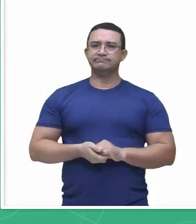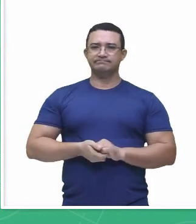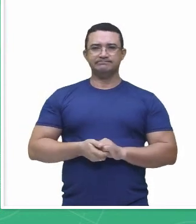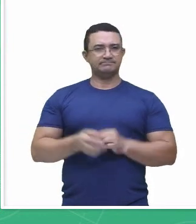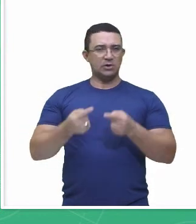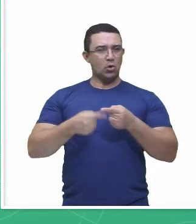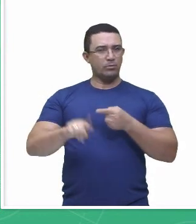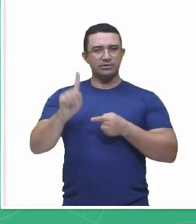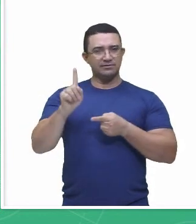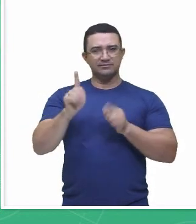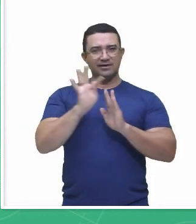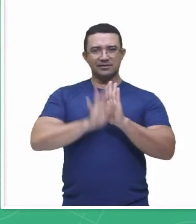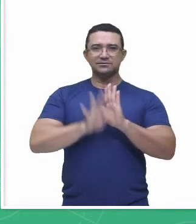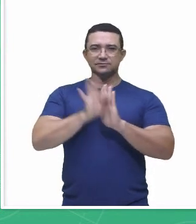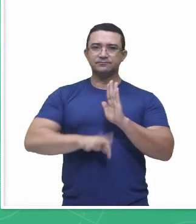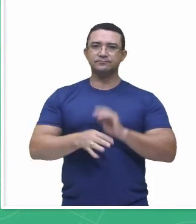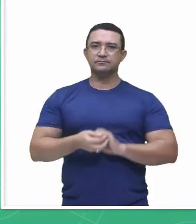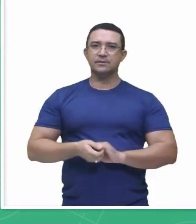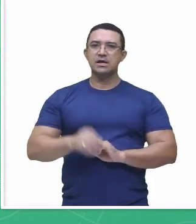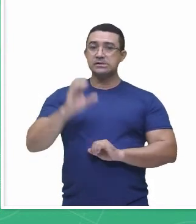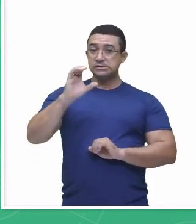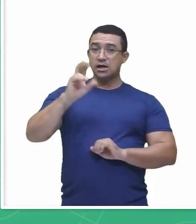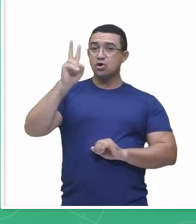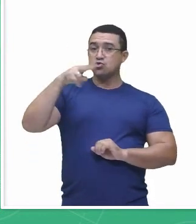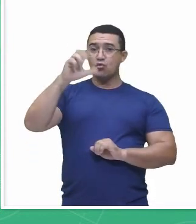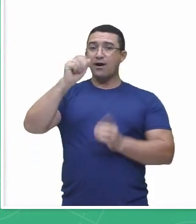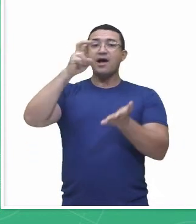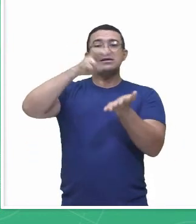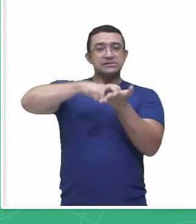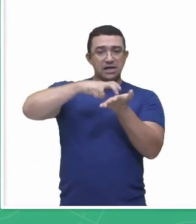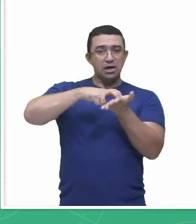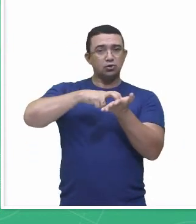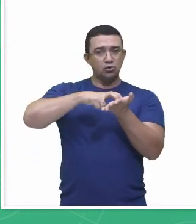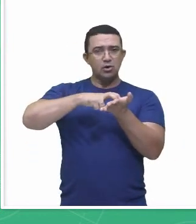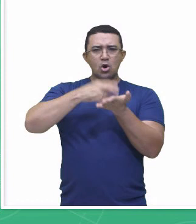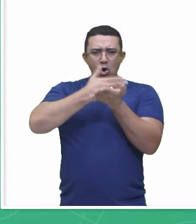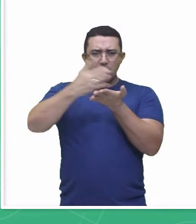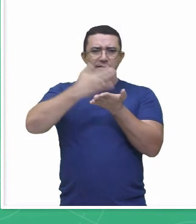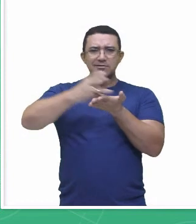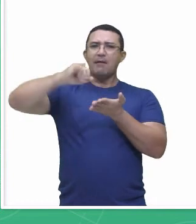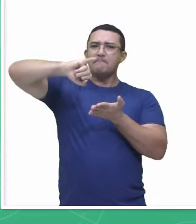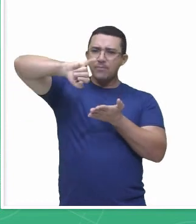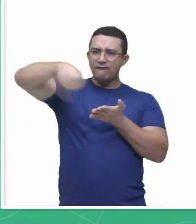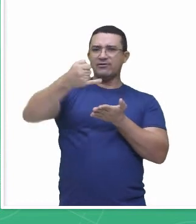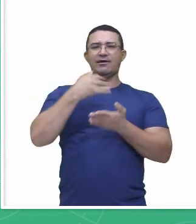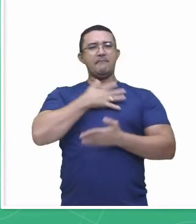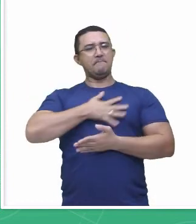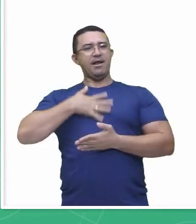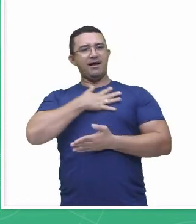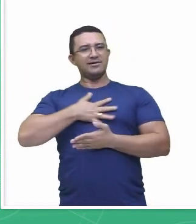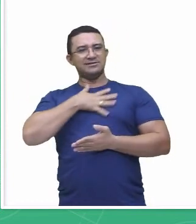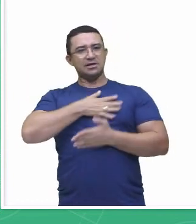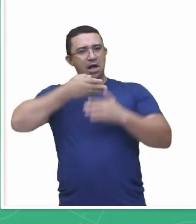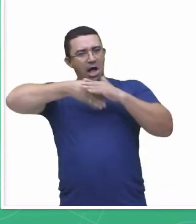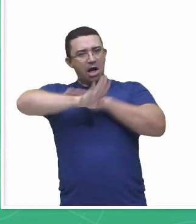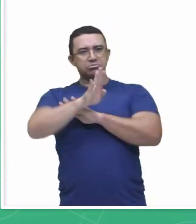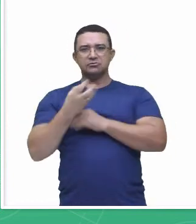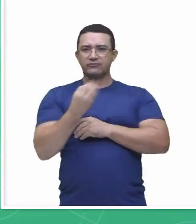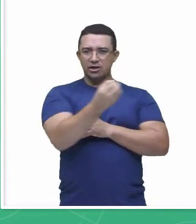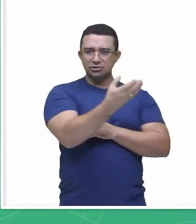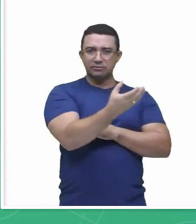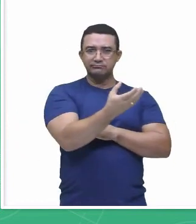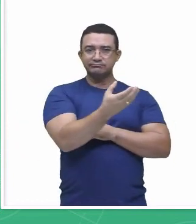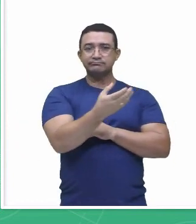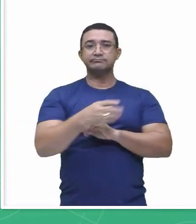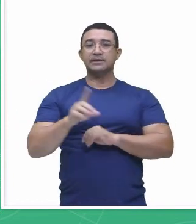deste texto. Nunca é cedo demais para começar a aproveitar os prazeres do hábito de viajar? Será que é essa? Acho que não, hein?